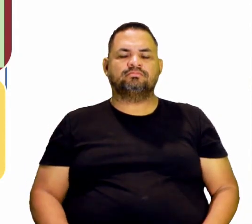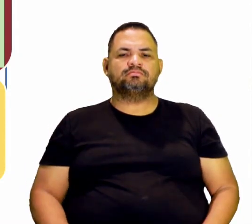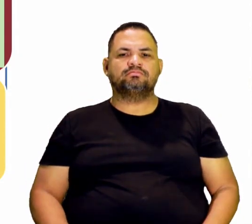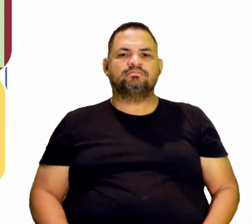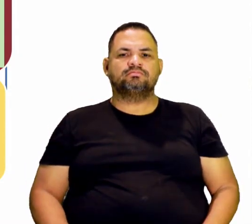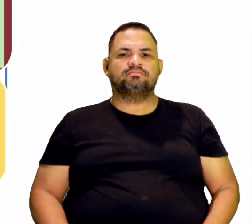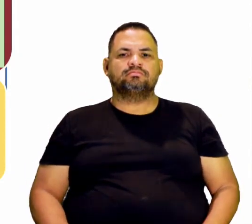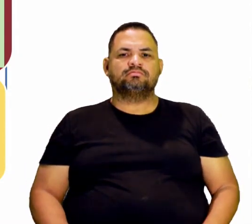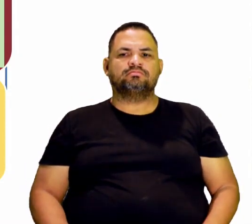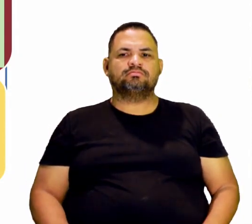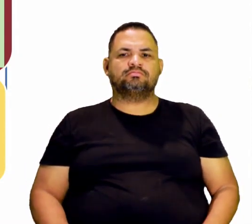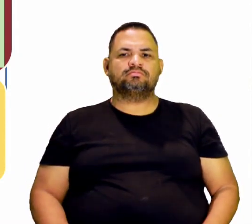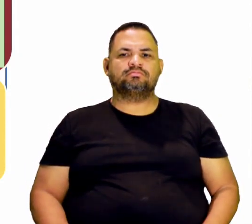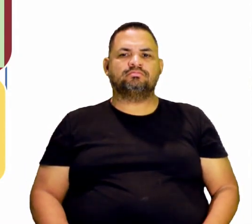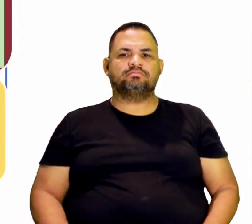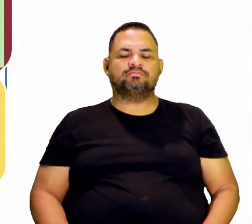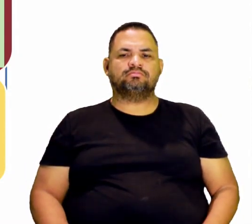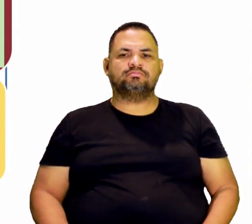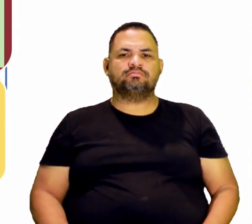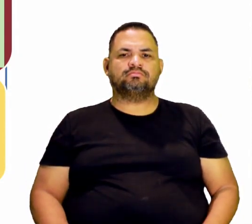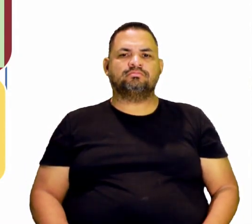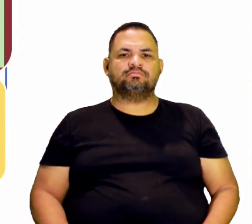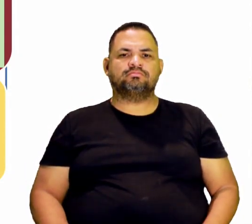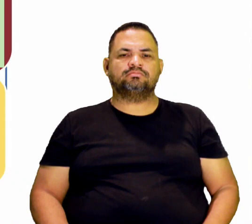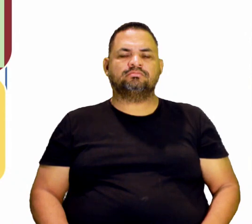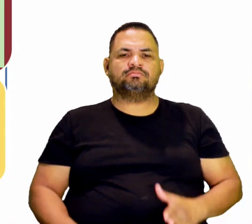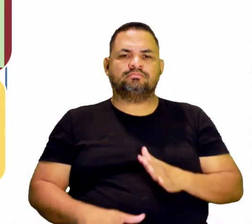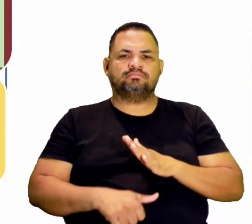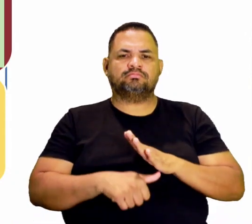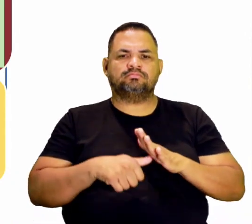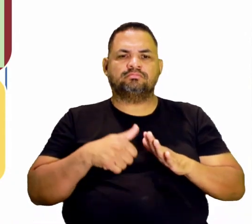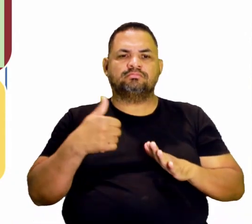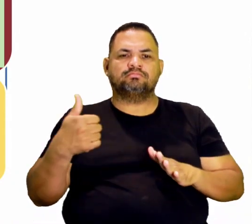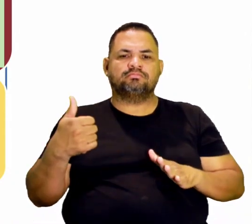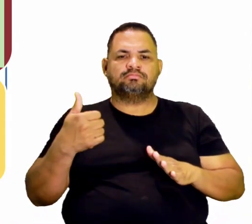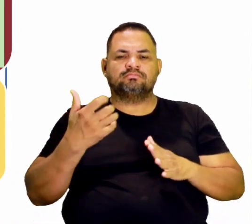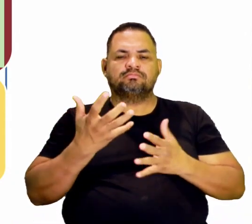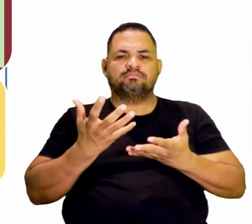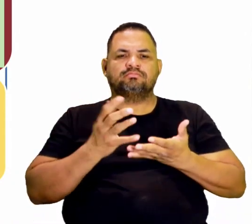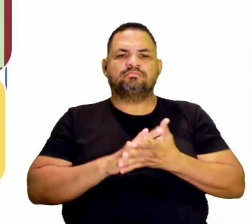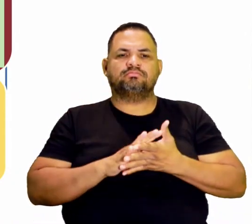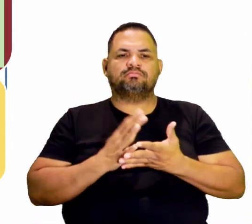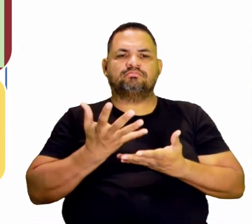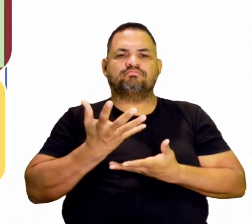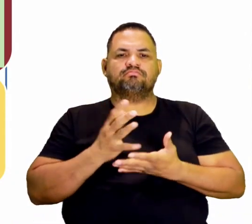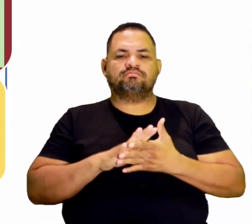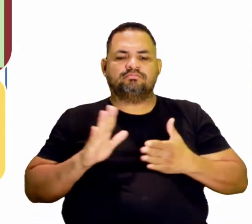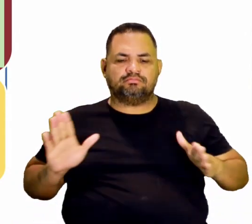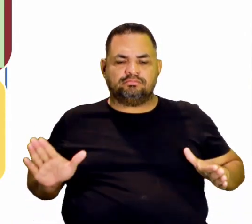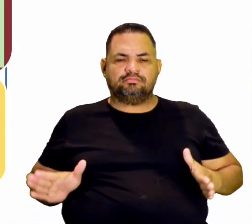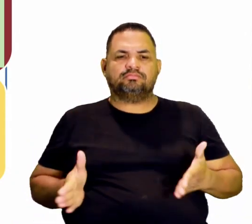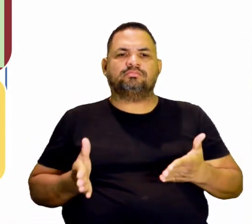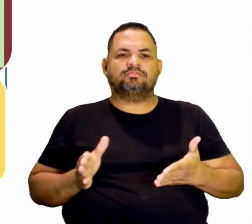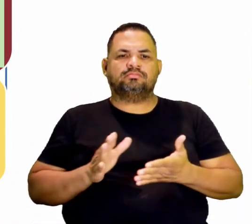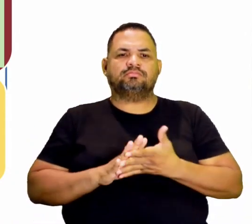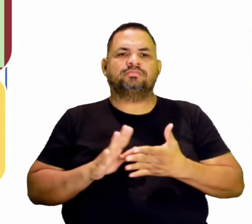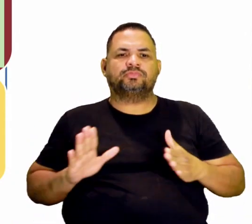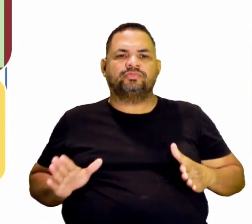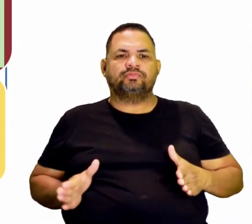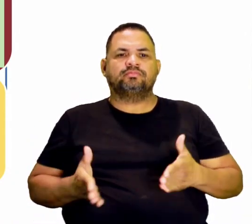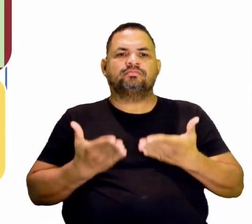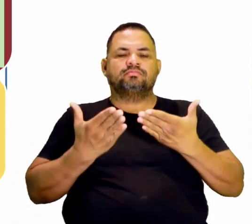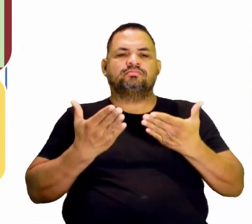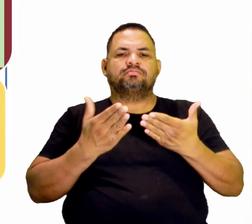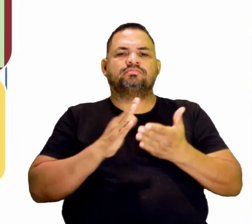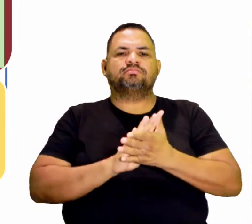rebeldias, era essa palavra que eu estava procurando. As primeiras rebeldias é quando eles investem em pinceladas soltas,